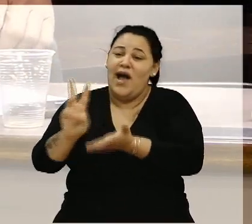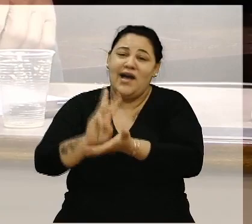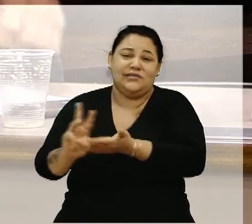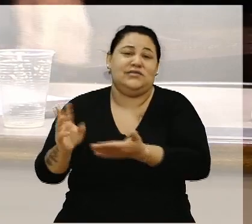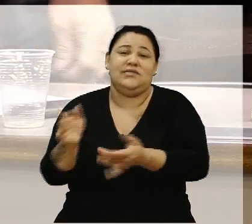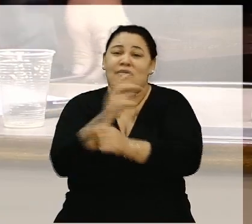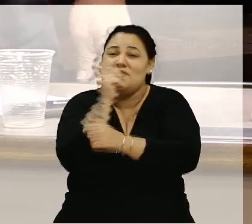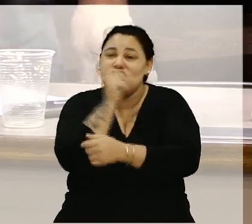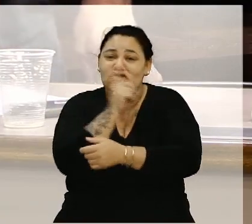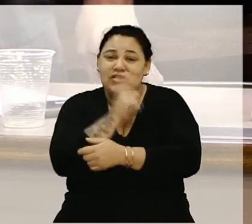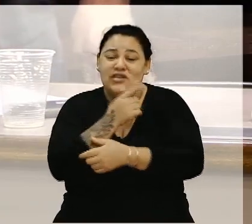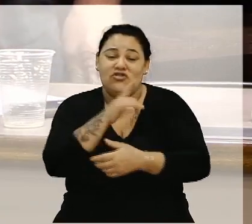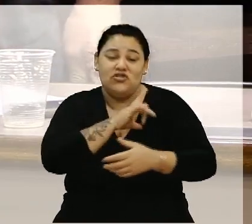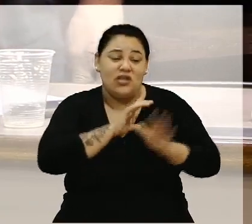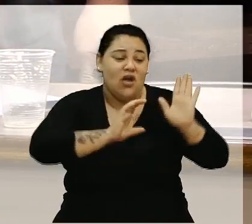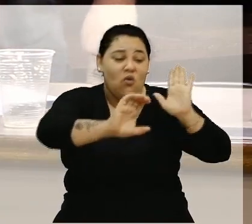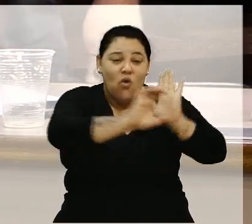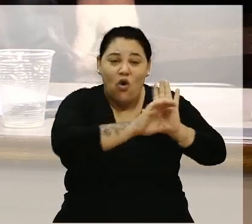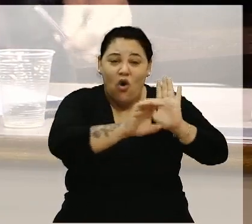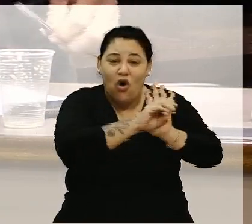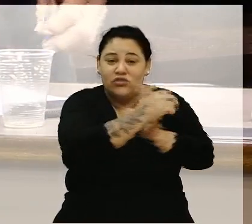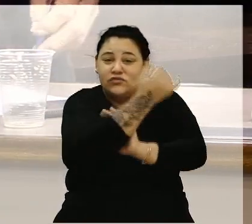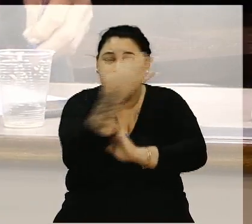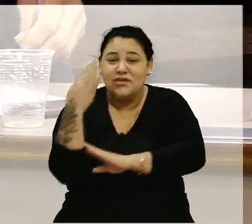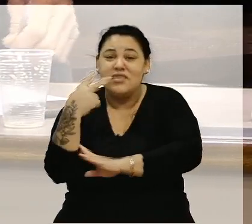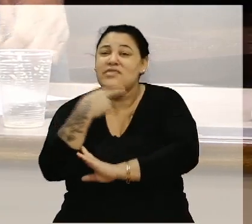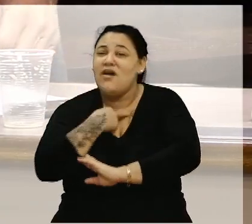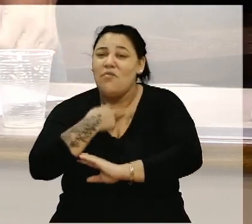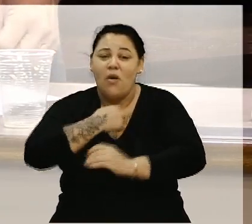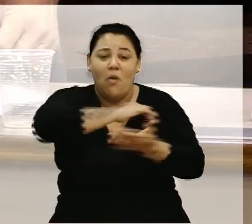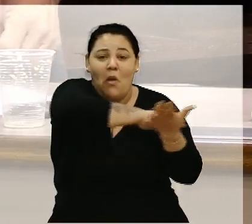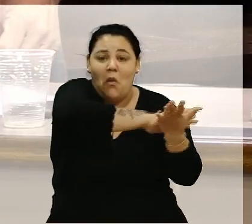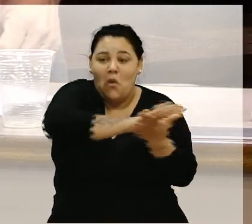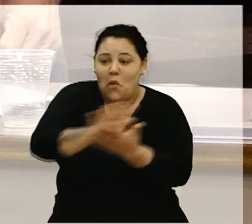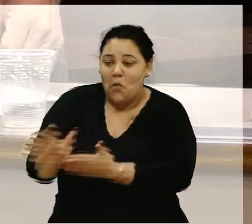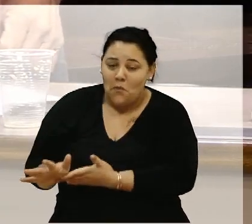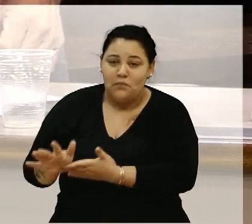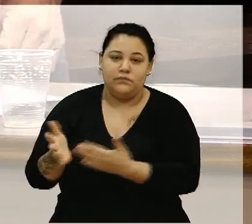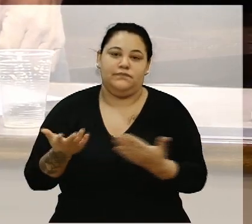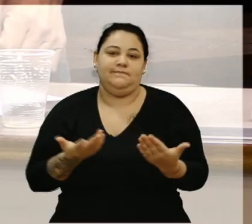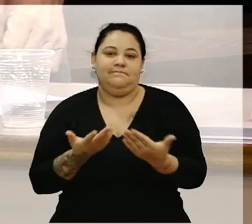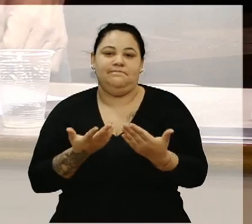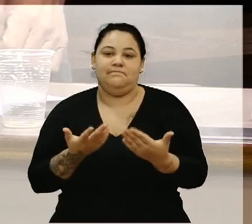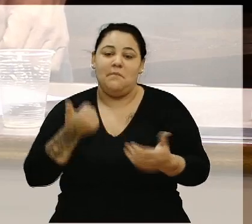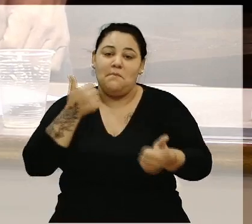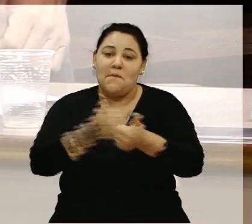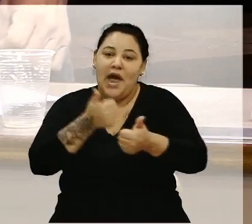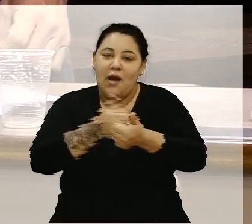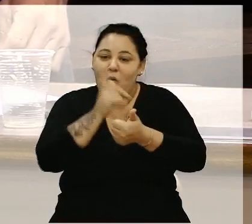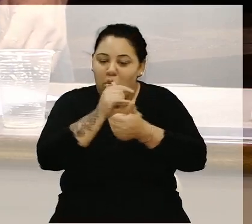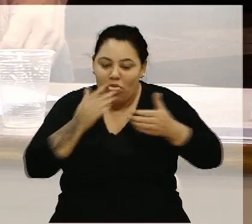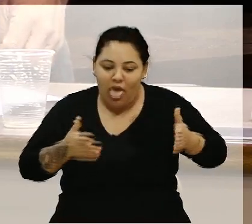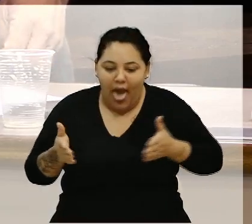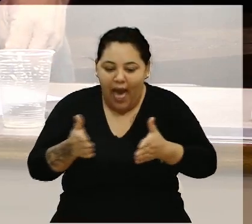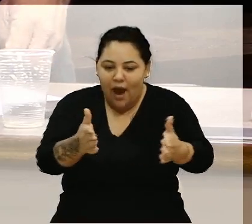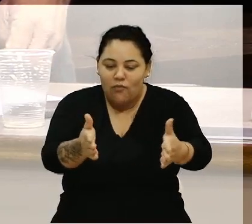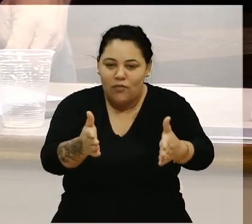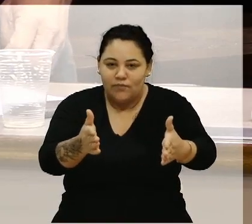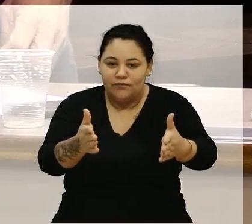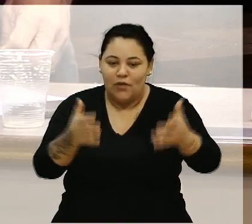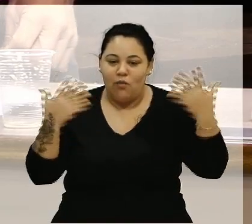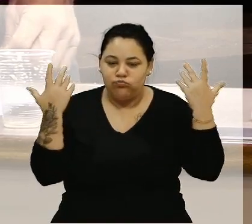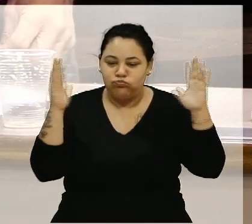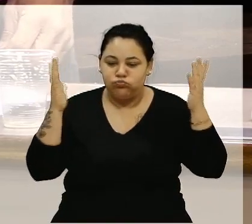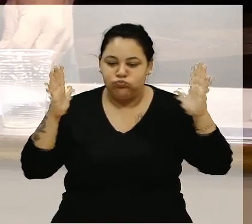Código Florestal que não se pode devastar áreas nas nascentes. E muitas estradas de interior passam